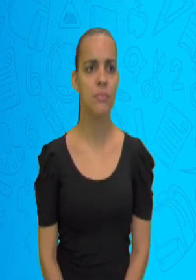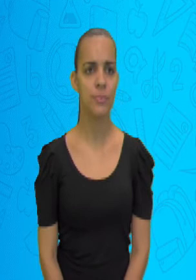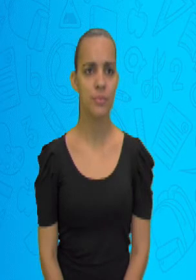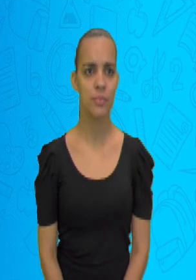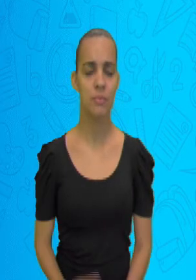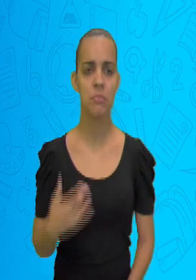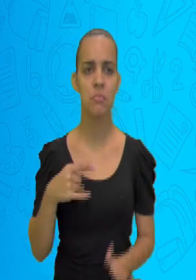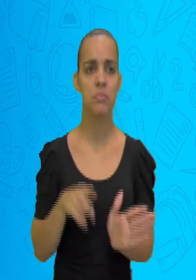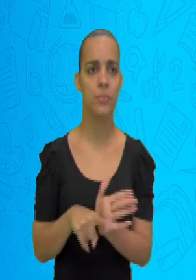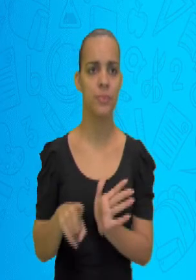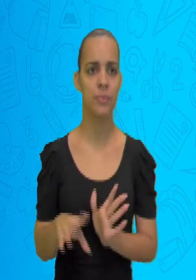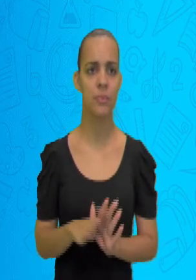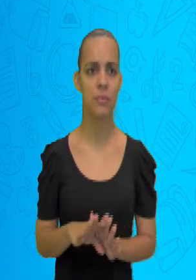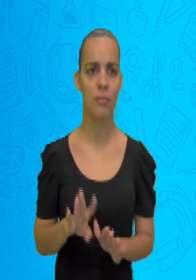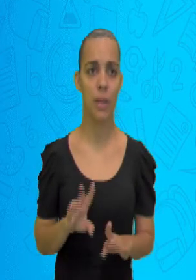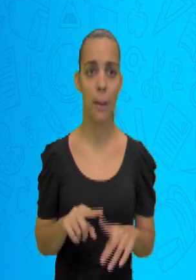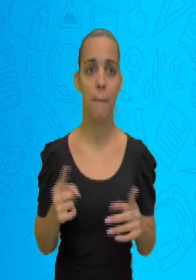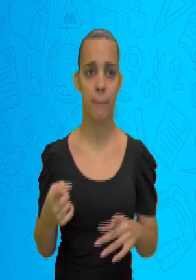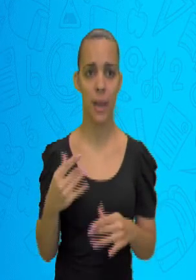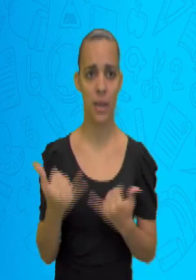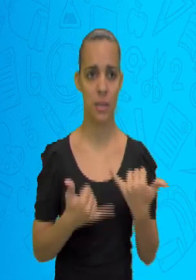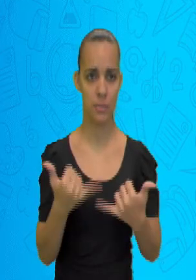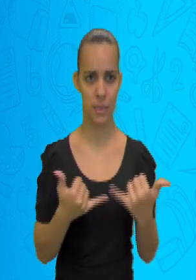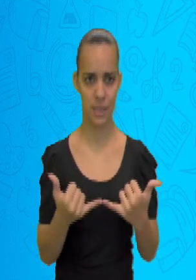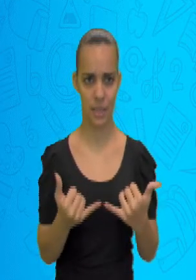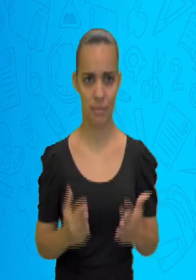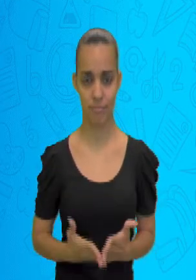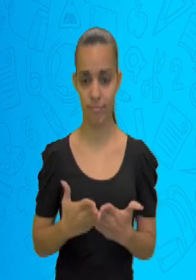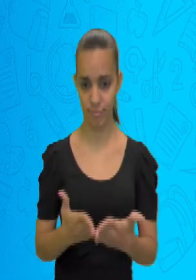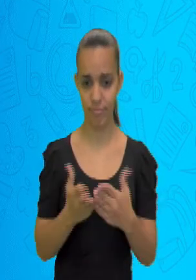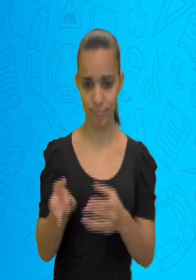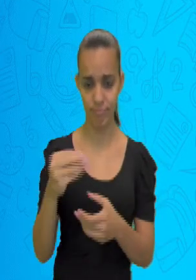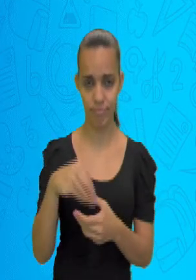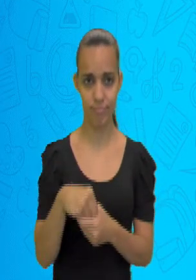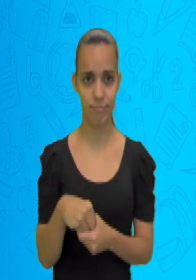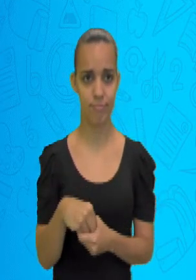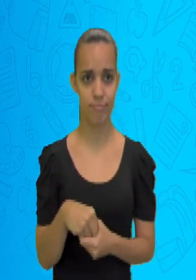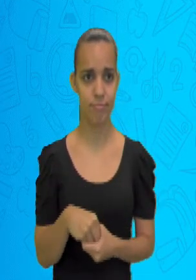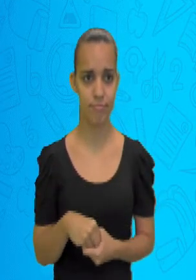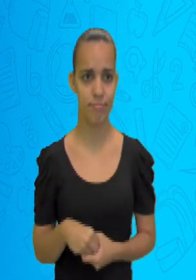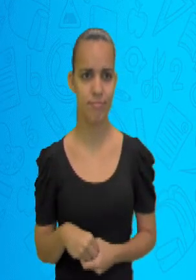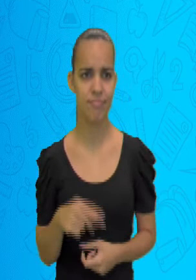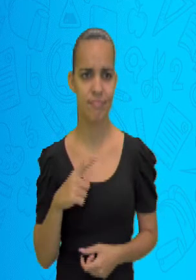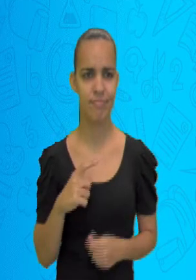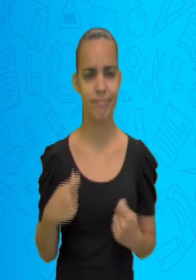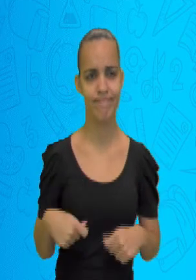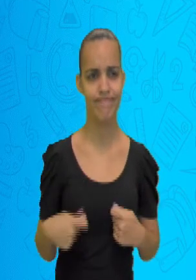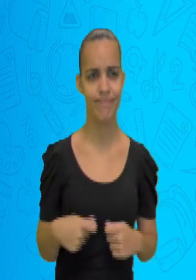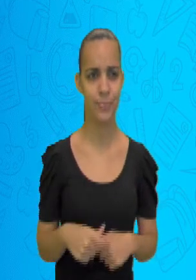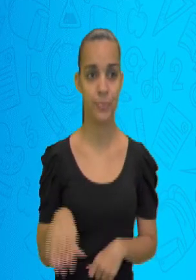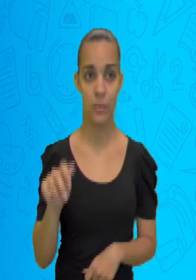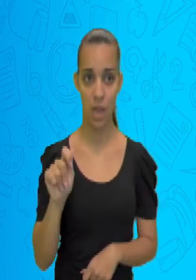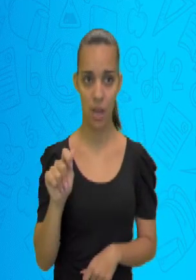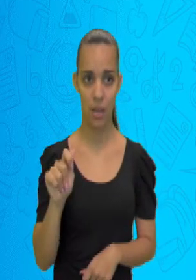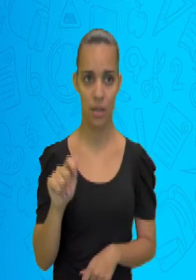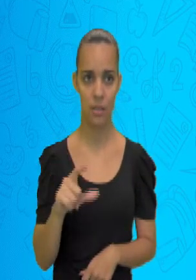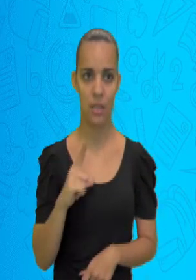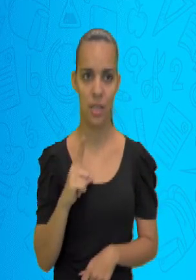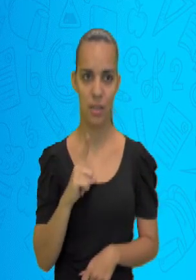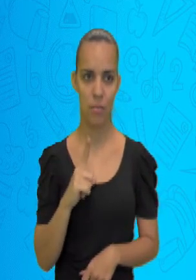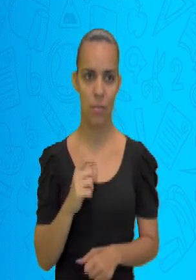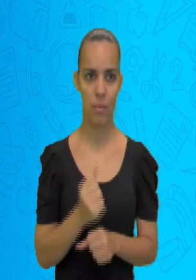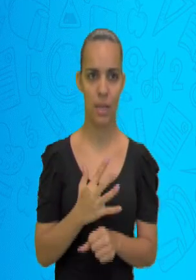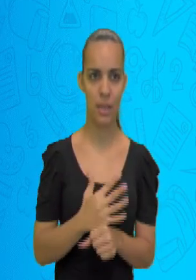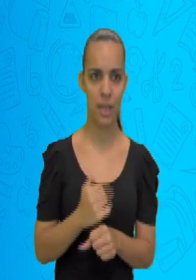Questão: para se brincar de barquinha carregadinha, é necessário: letra A, uma batata para